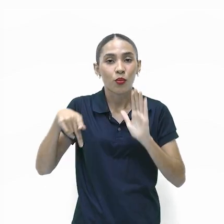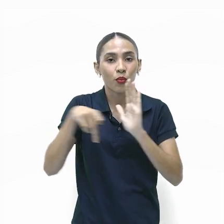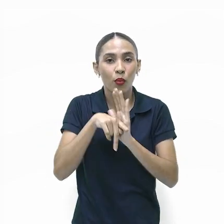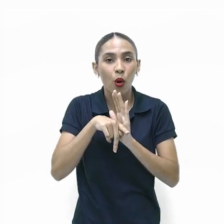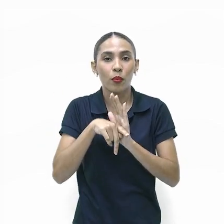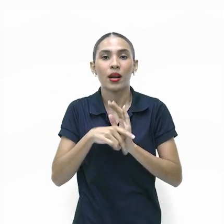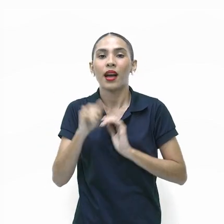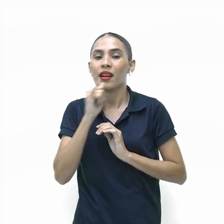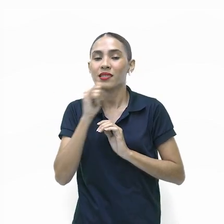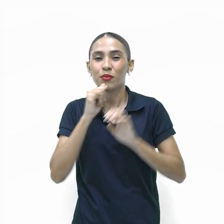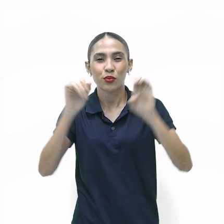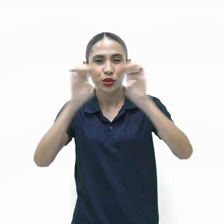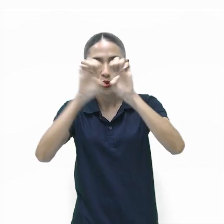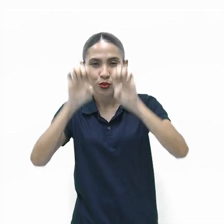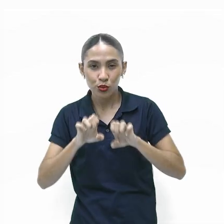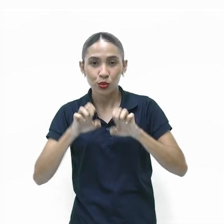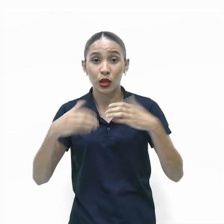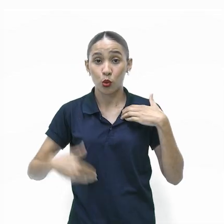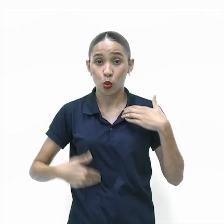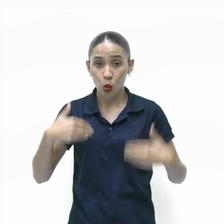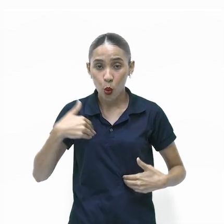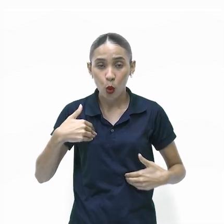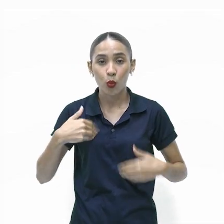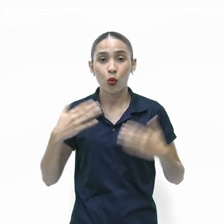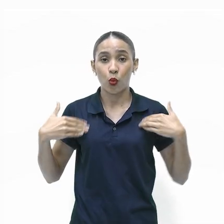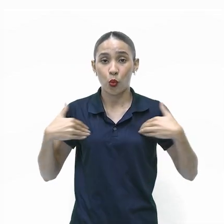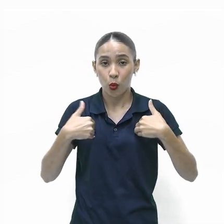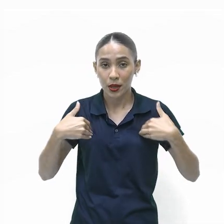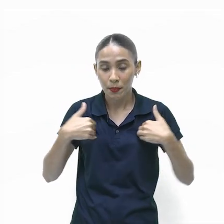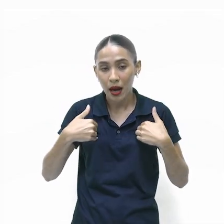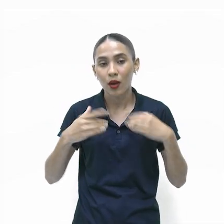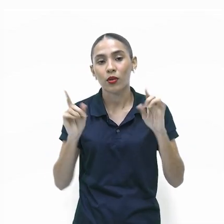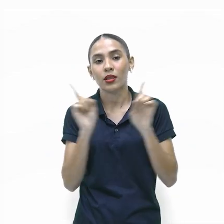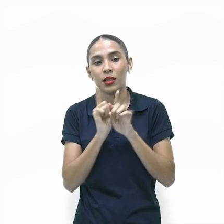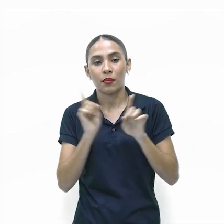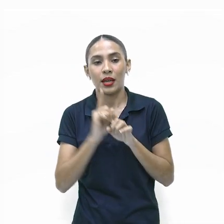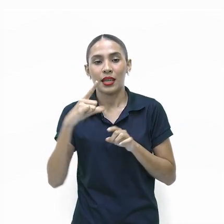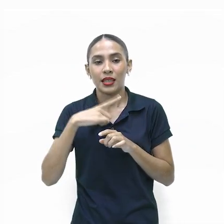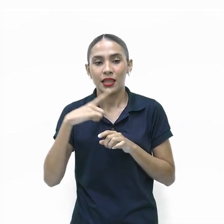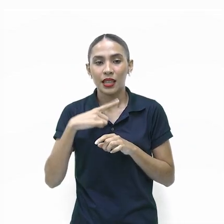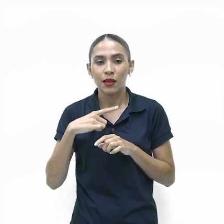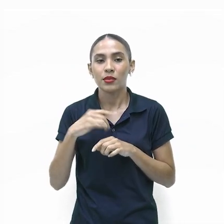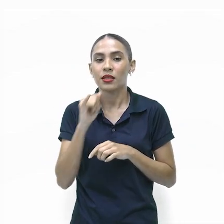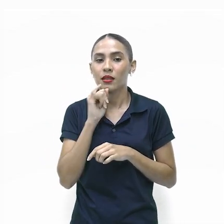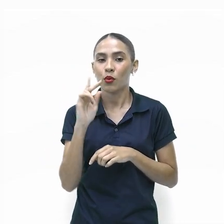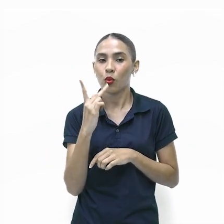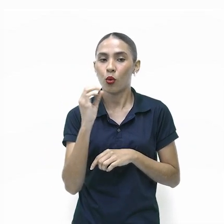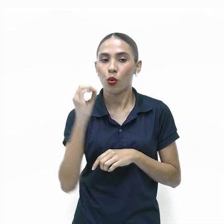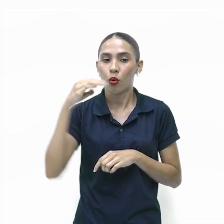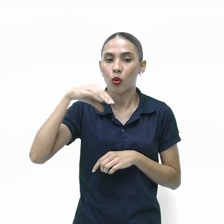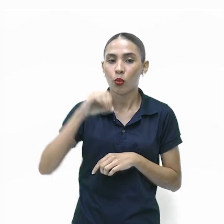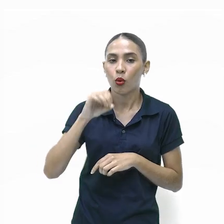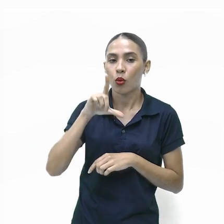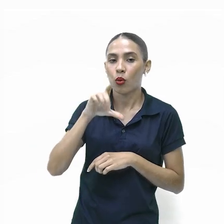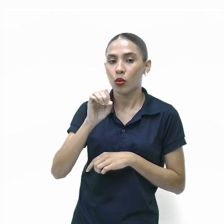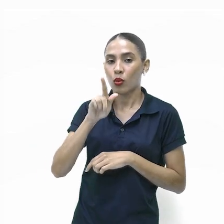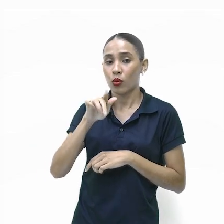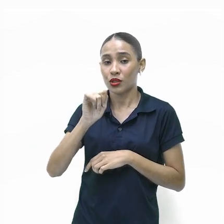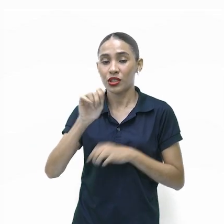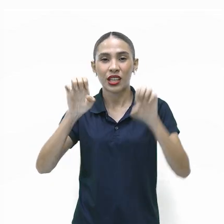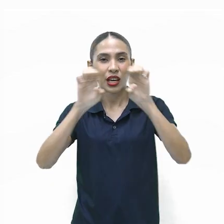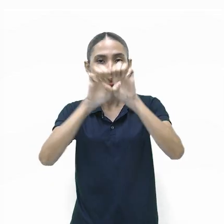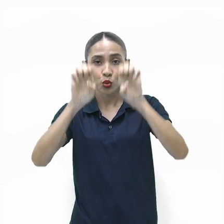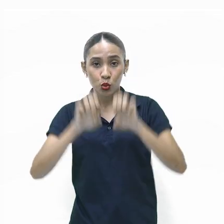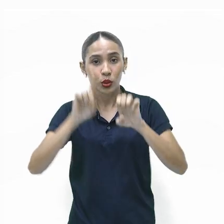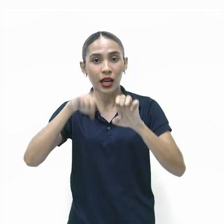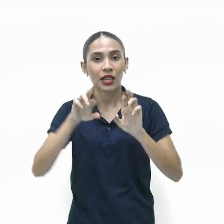mesma origem embrionária, né, e na analogia nós temos funções similares, onde origens são diferentes, como, por